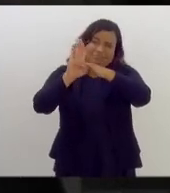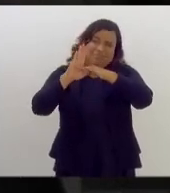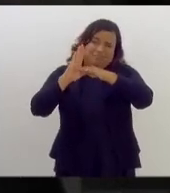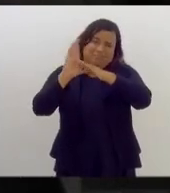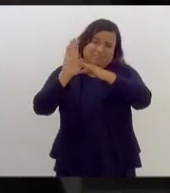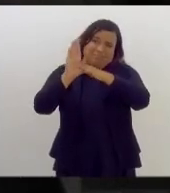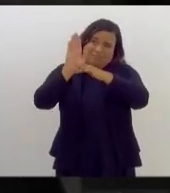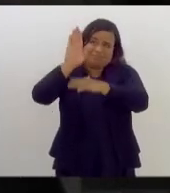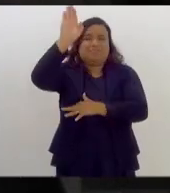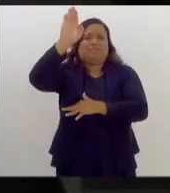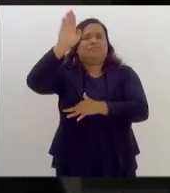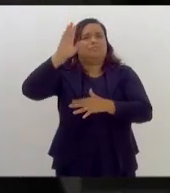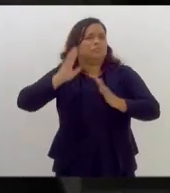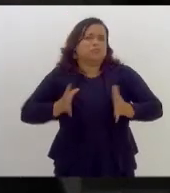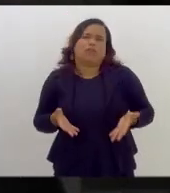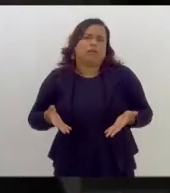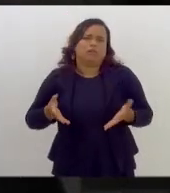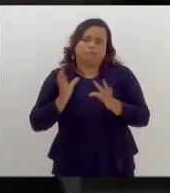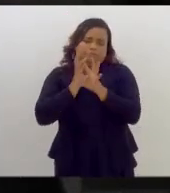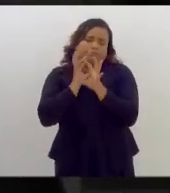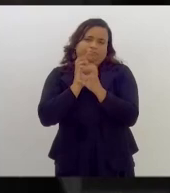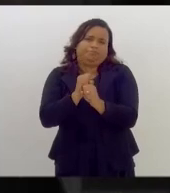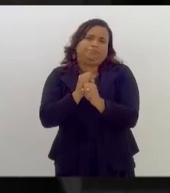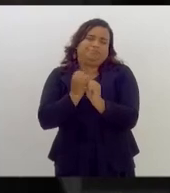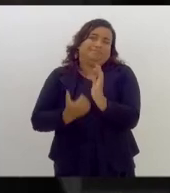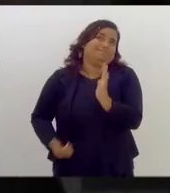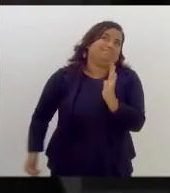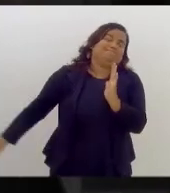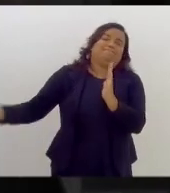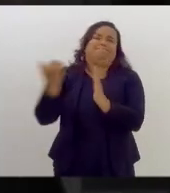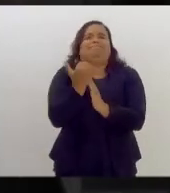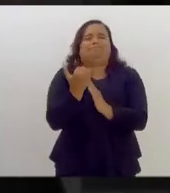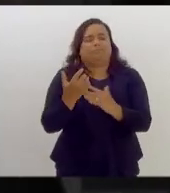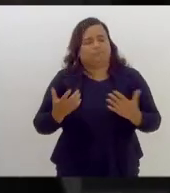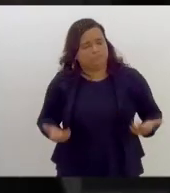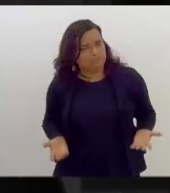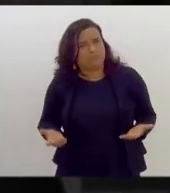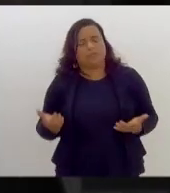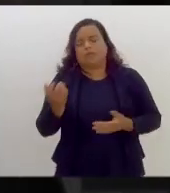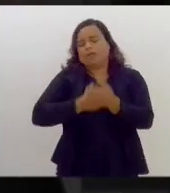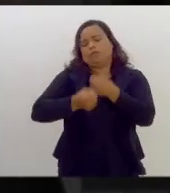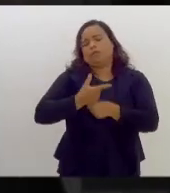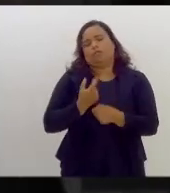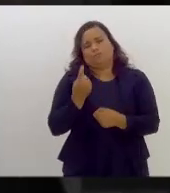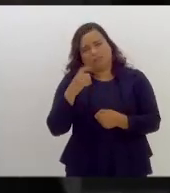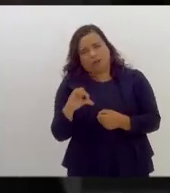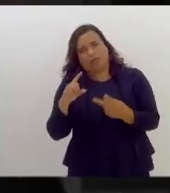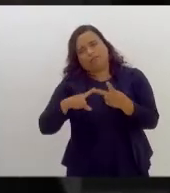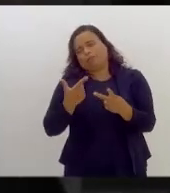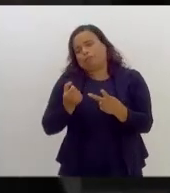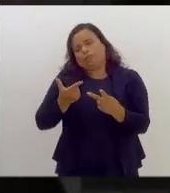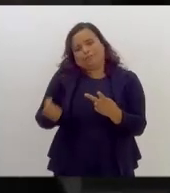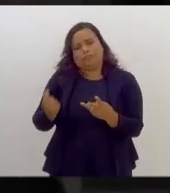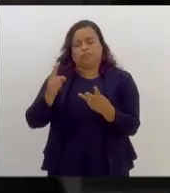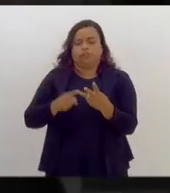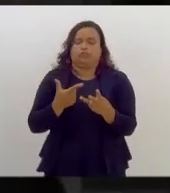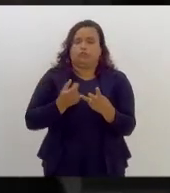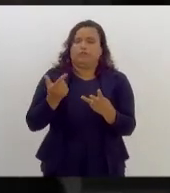por uma soma expressiva. Em 2019, em 2020, em 2021,